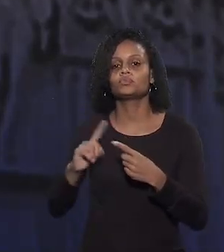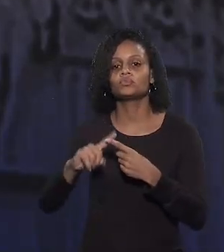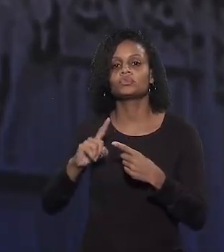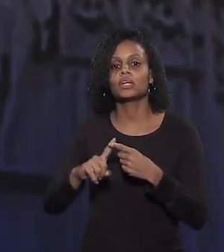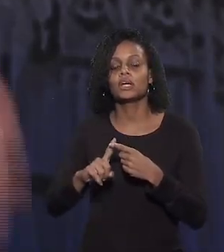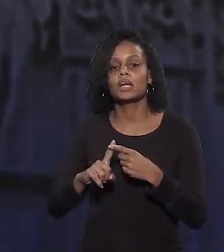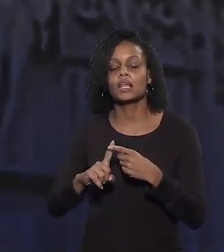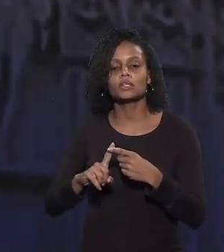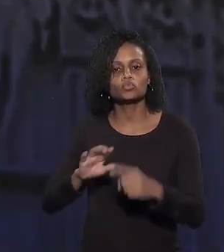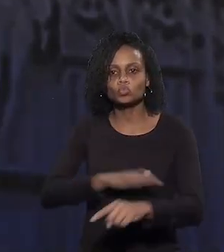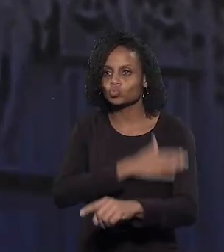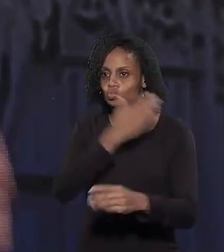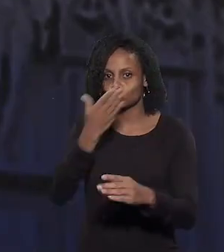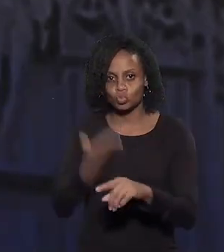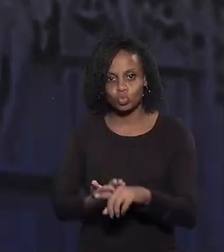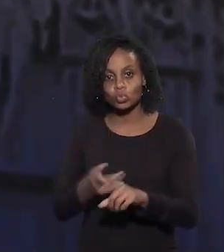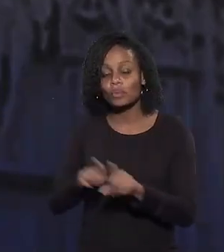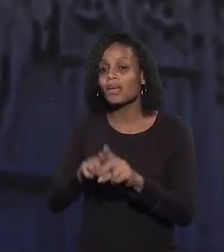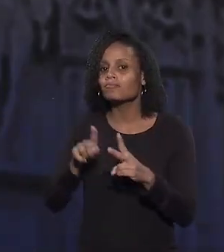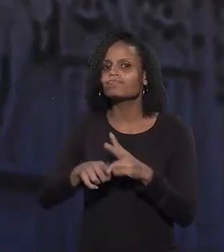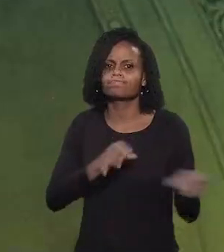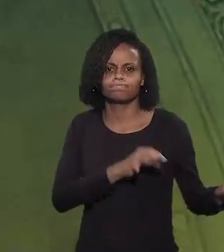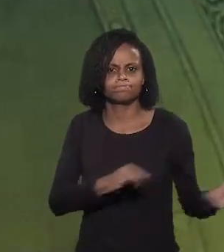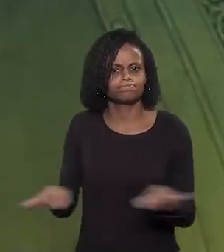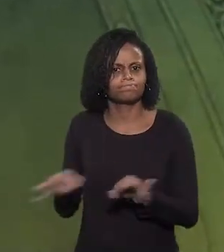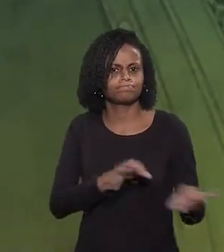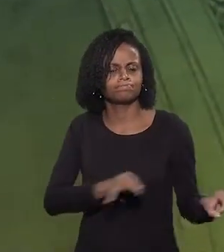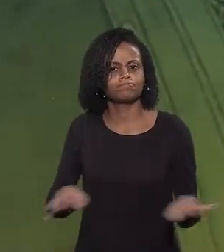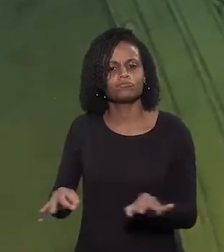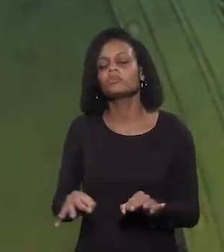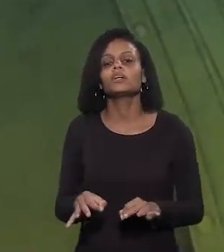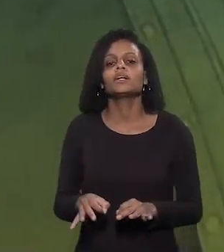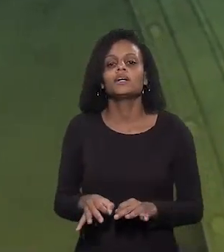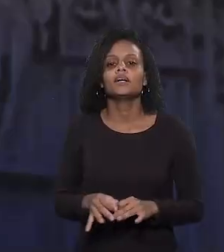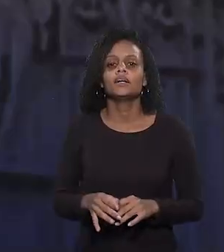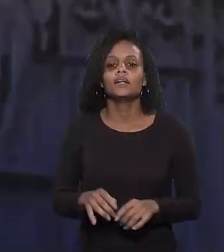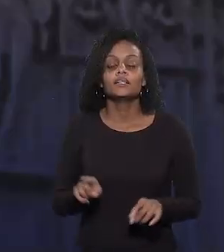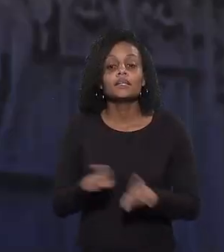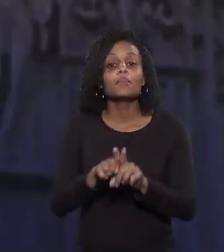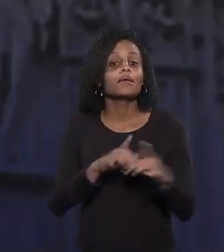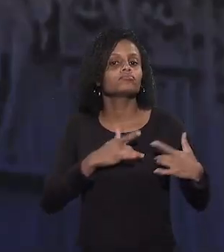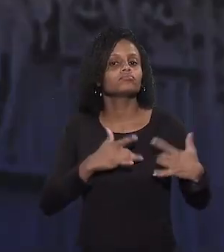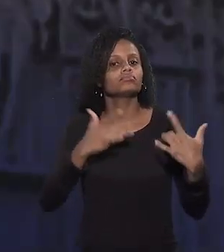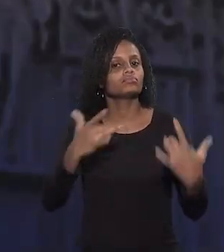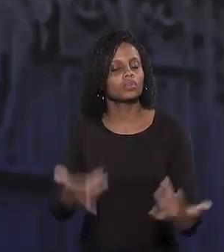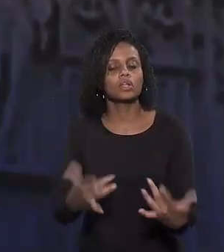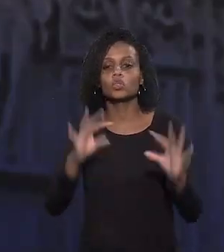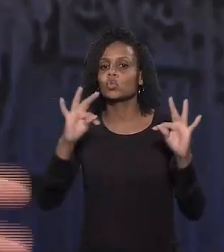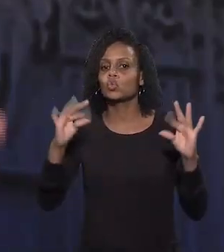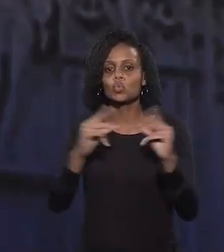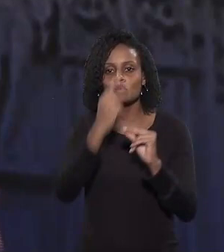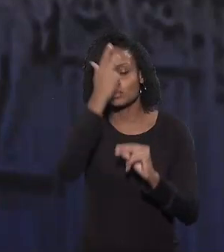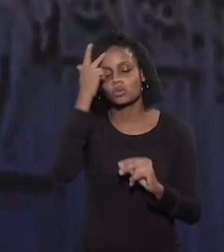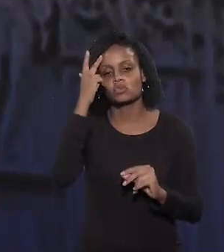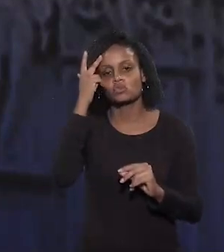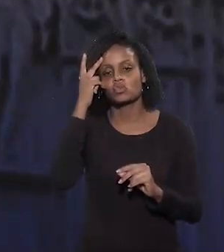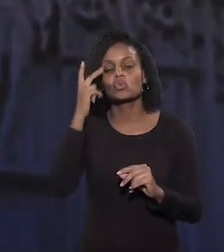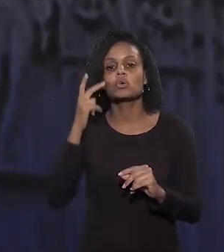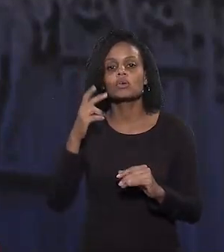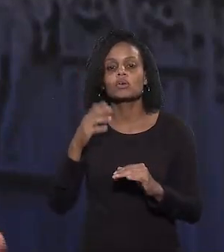é integral e ela é intensiva. E, por sobretudo, é voluntária. Todo